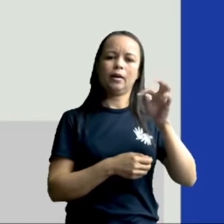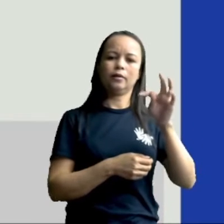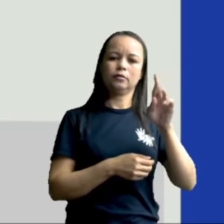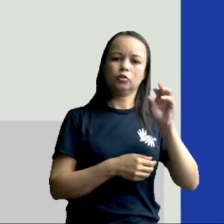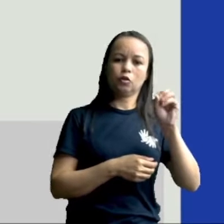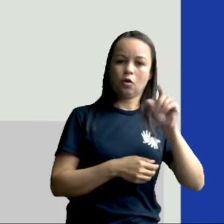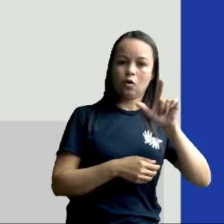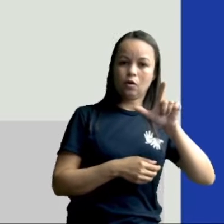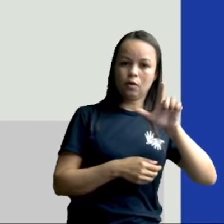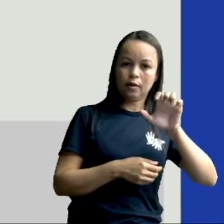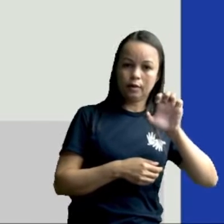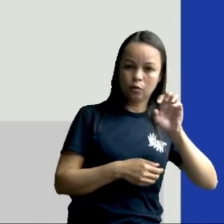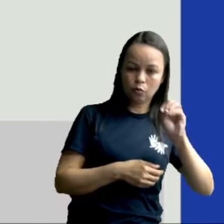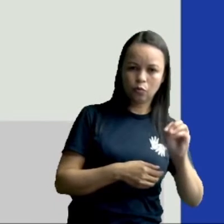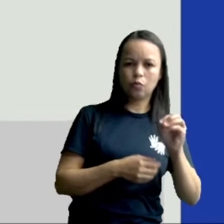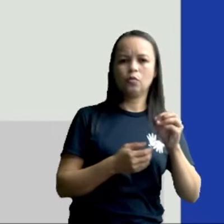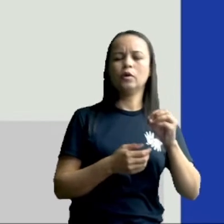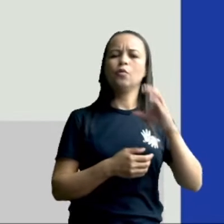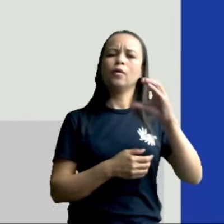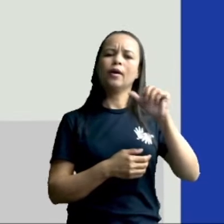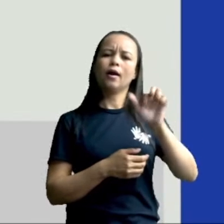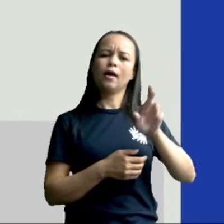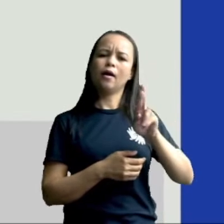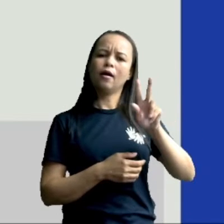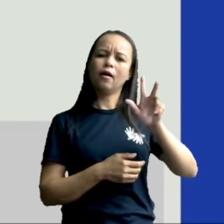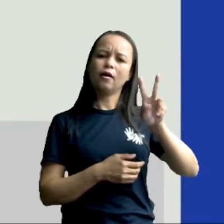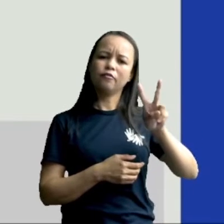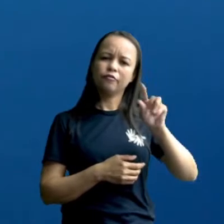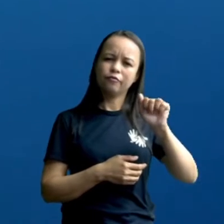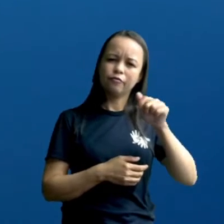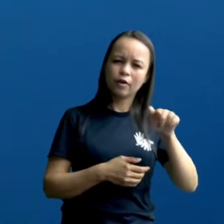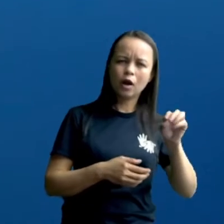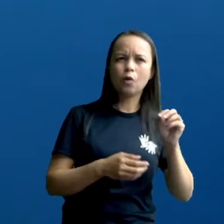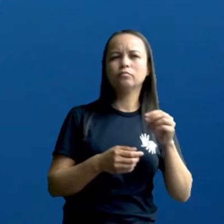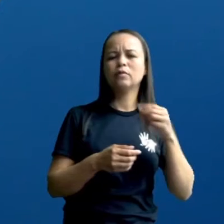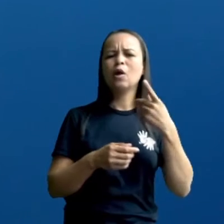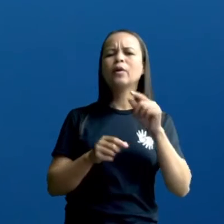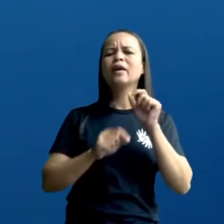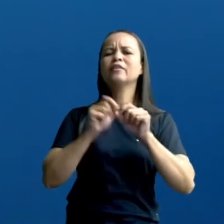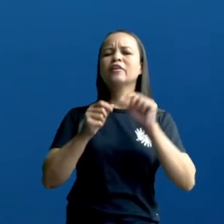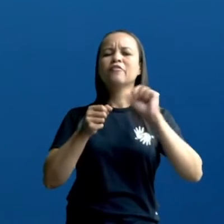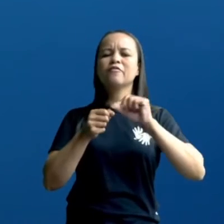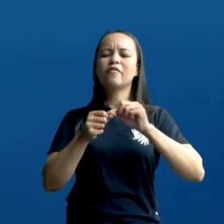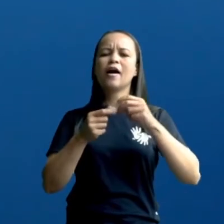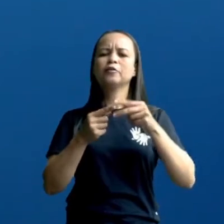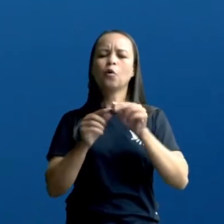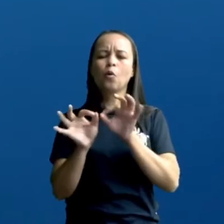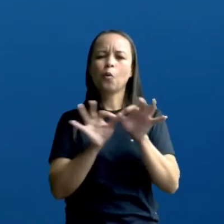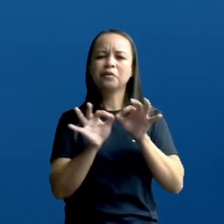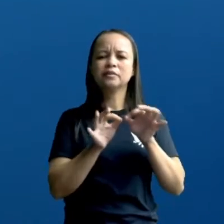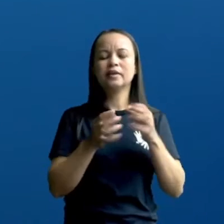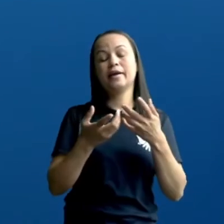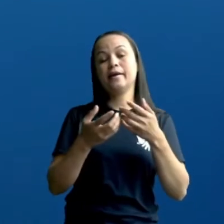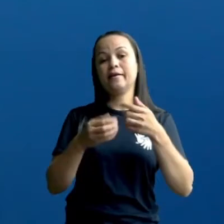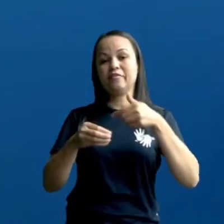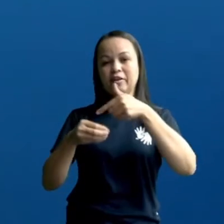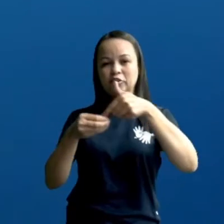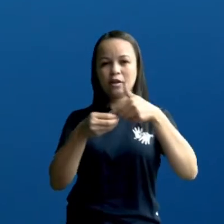Ah, sim. E o petróleo é aquele que faz gasolina, tem até no chiclete,